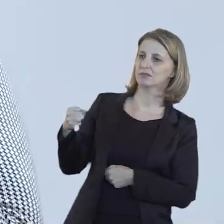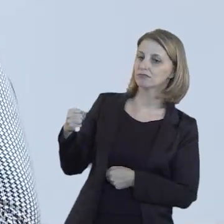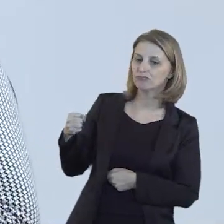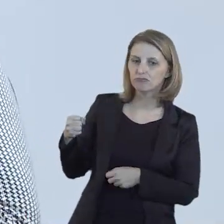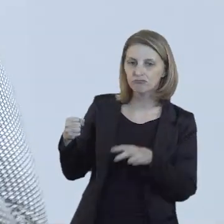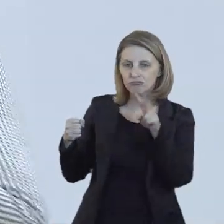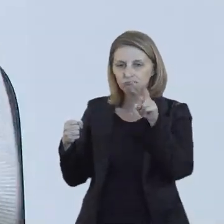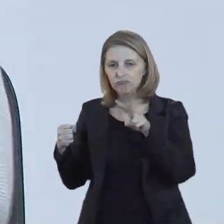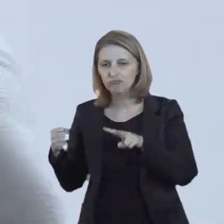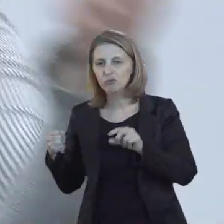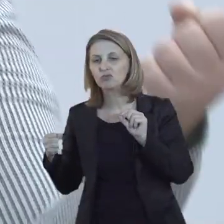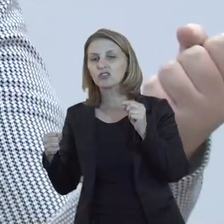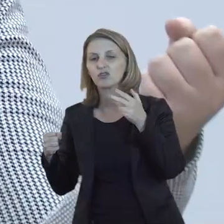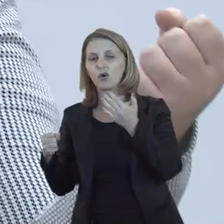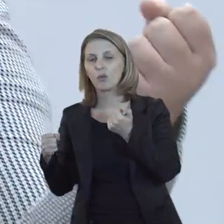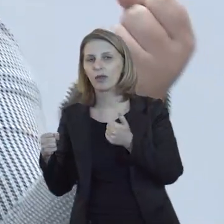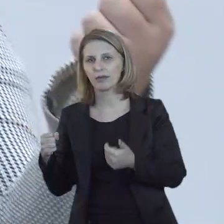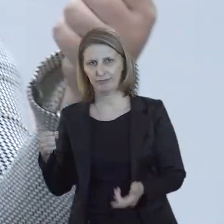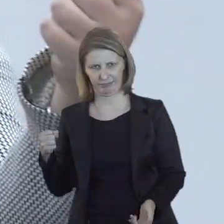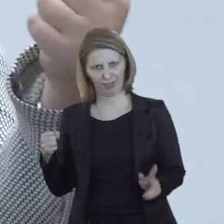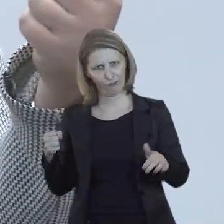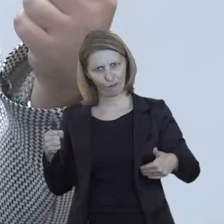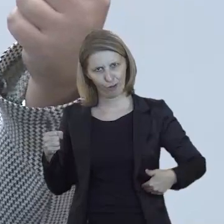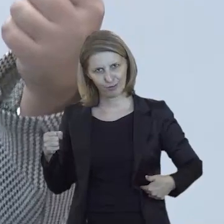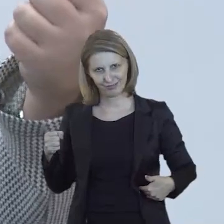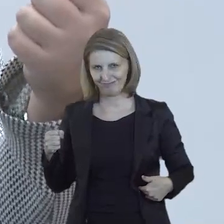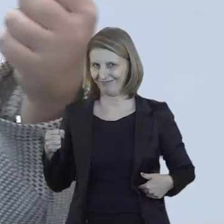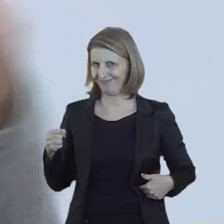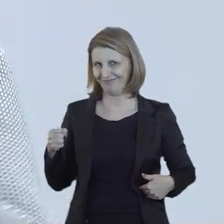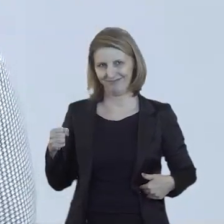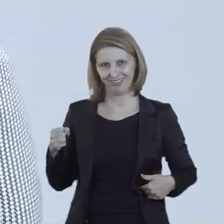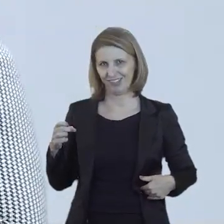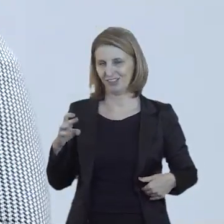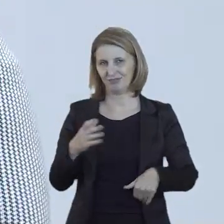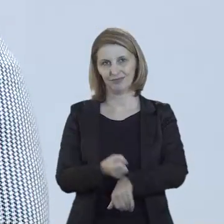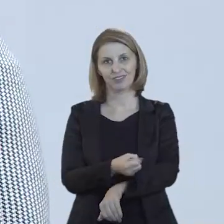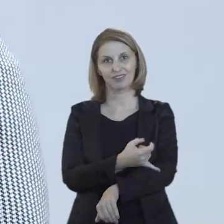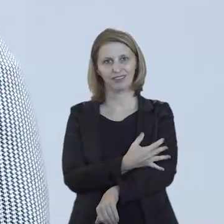frente da geladeira, né? Abre a geladeira, aquele básico, estou pensando o que eu vou comer.